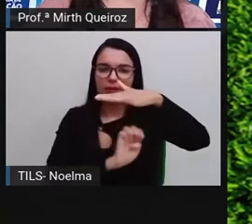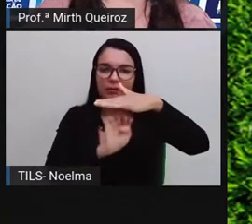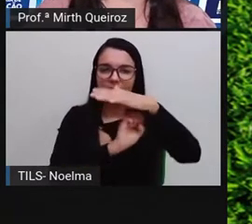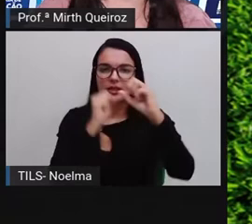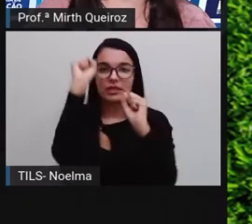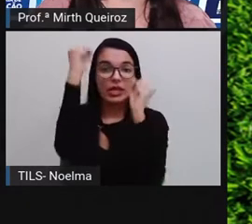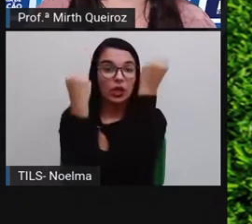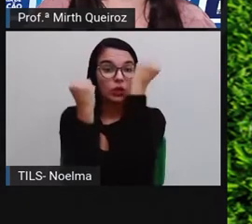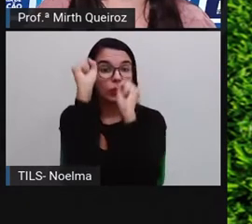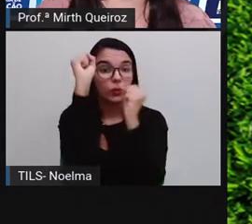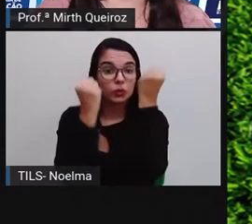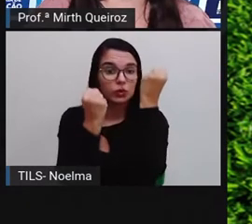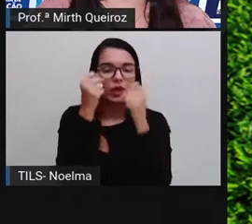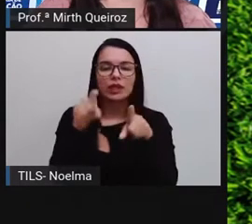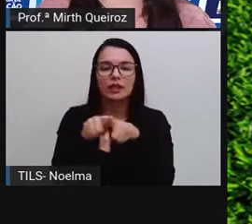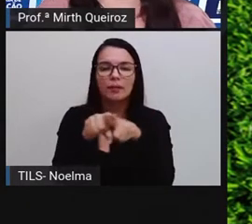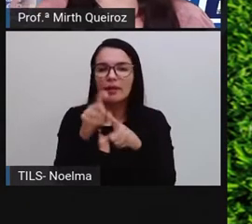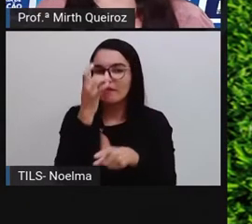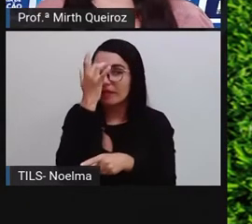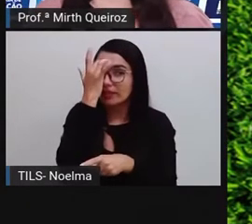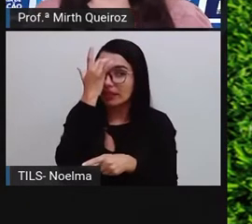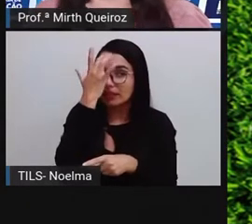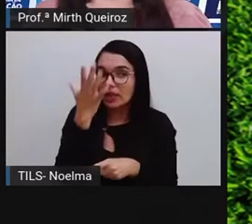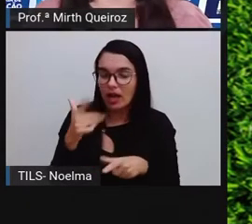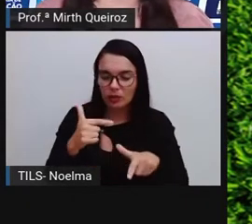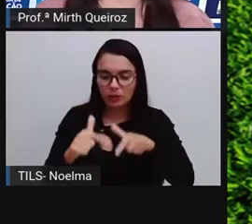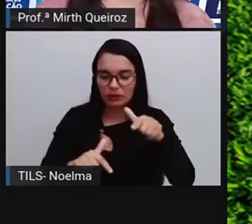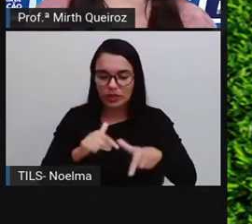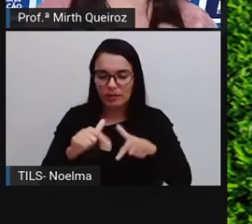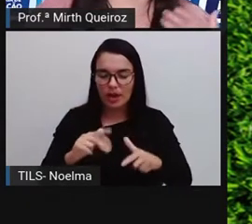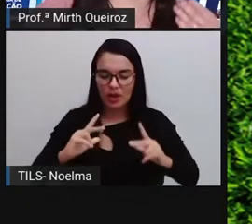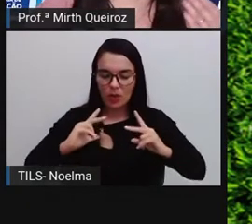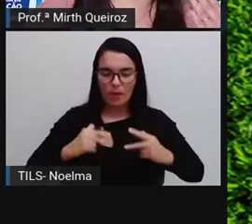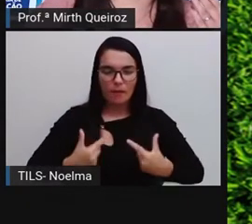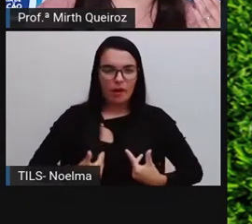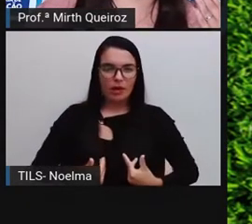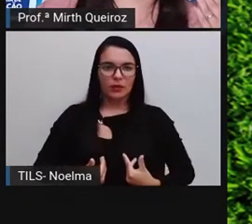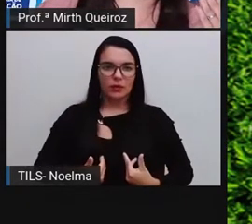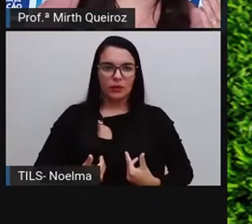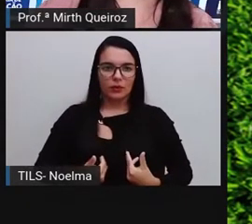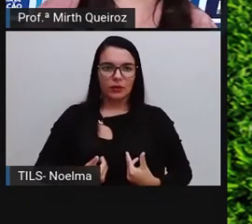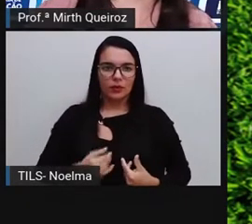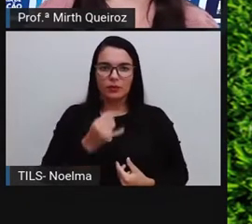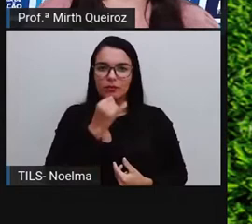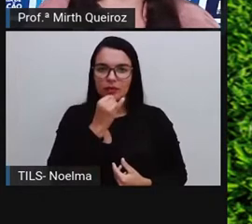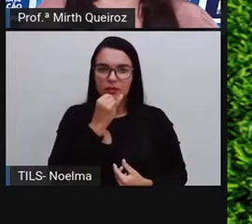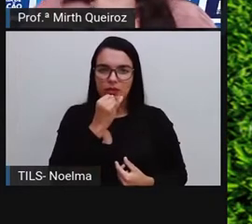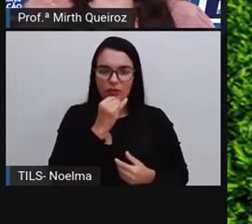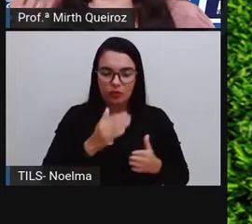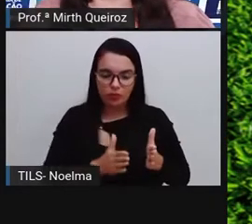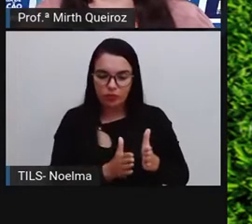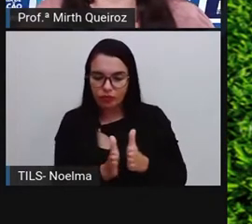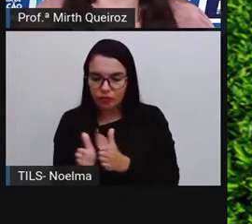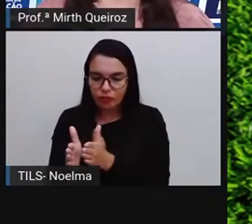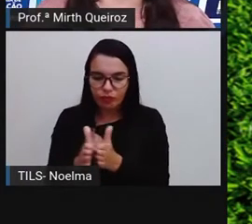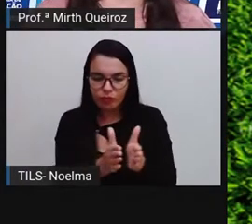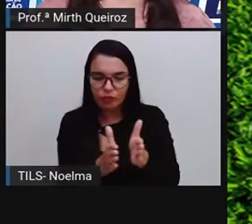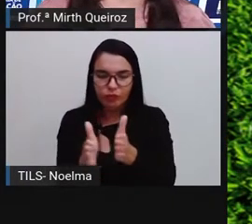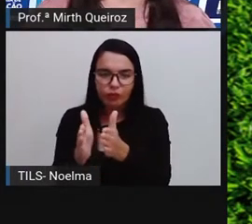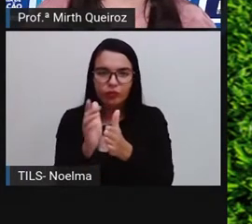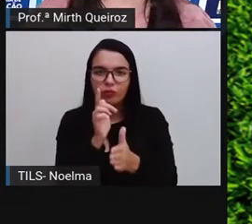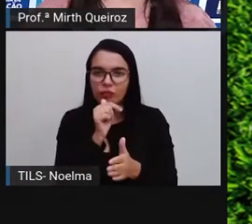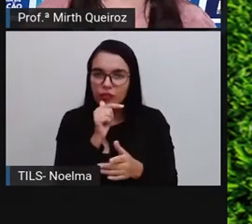aí o trabalho humano como no caso das rodas da água é dos Monjolos né das